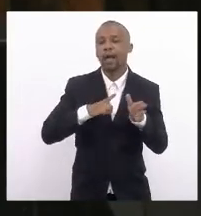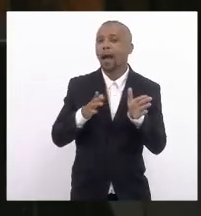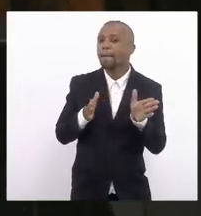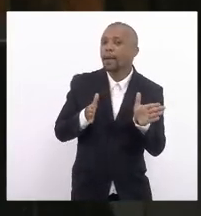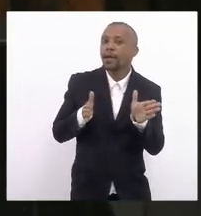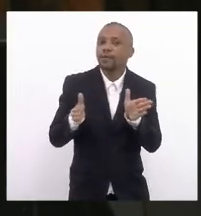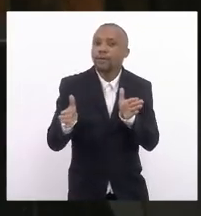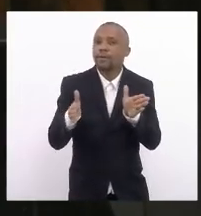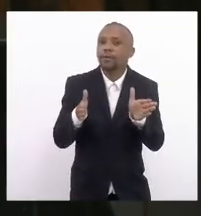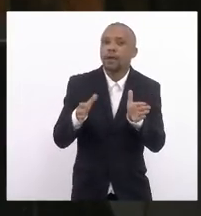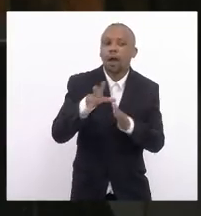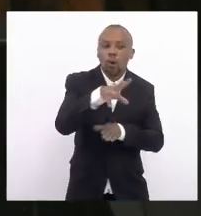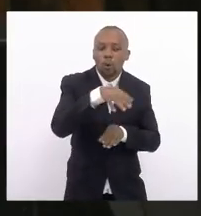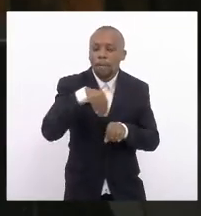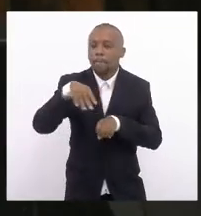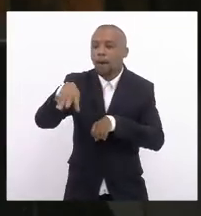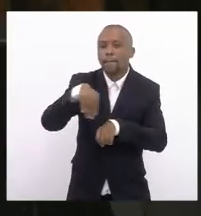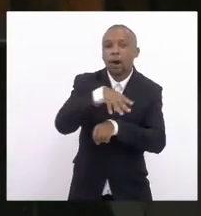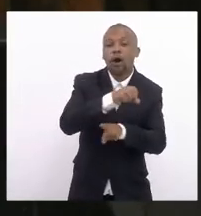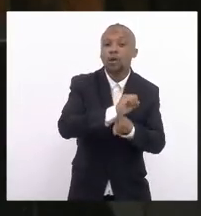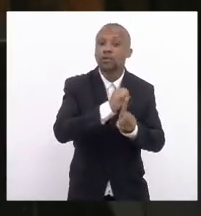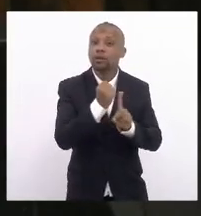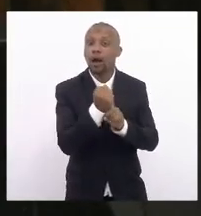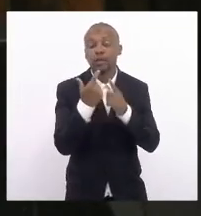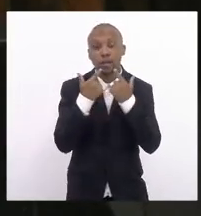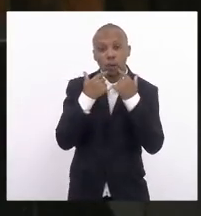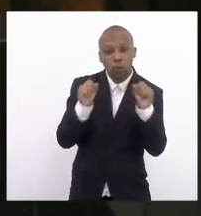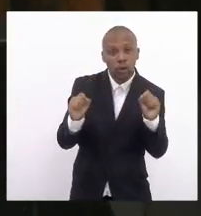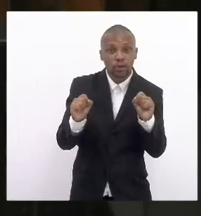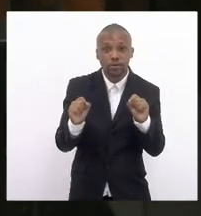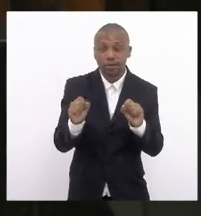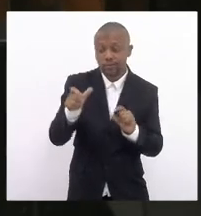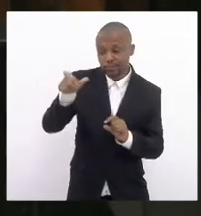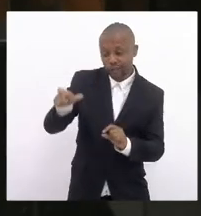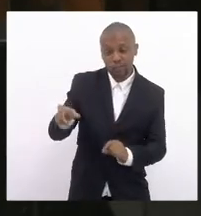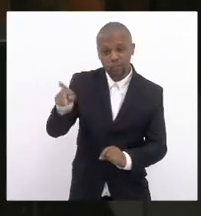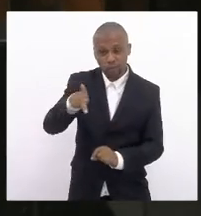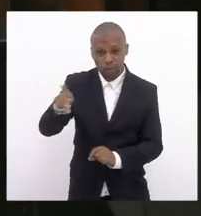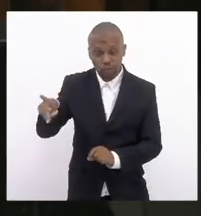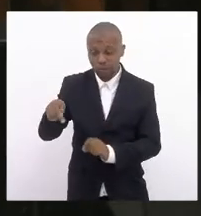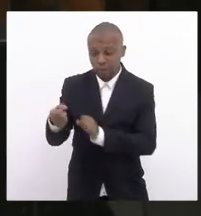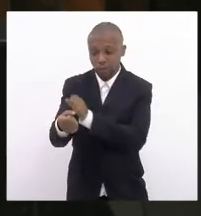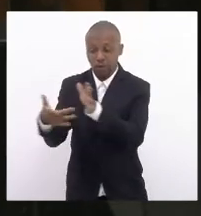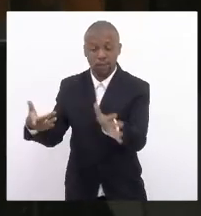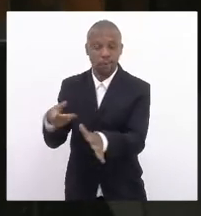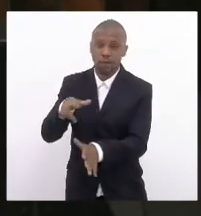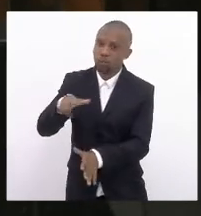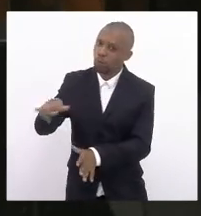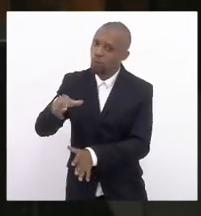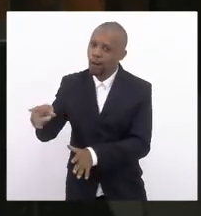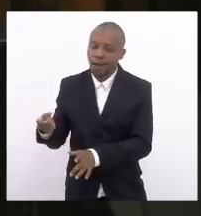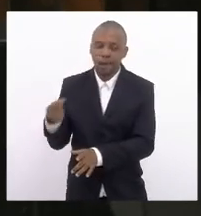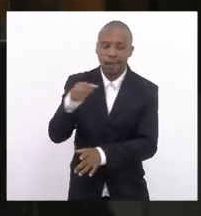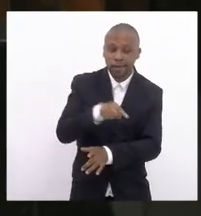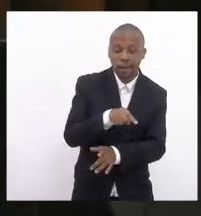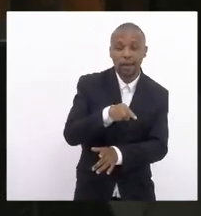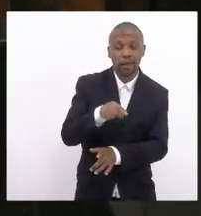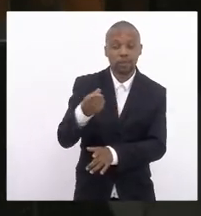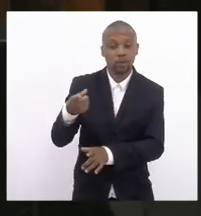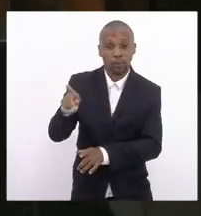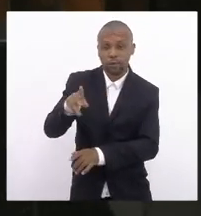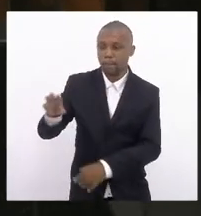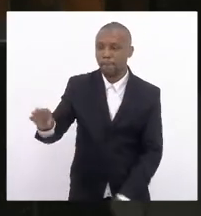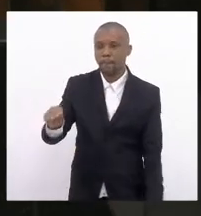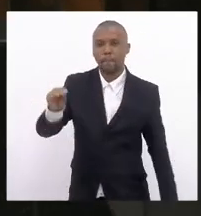mediação sociolinguística entre o professor, que não é proficiente em Libras, que dá aula em língua portuguesa, e ele faz a interpretação para o